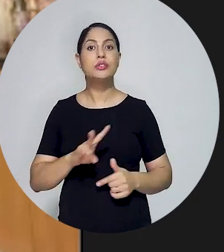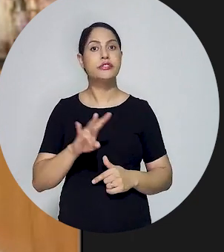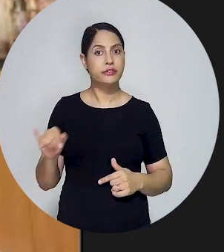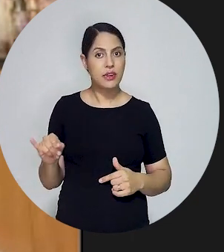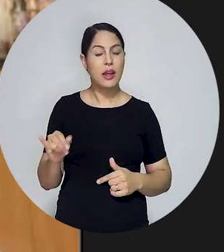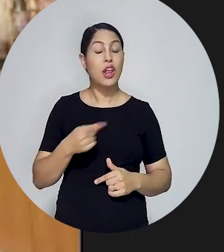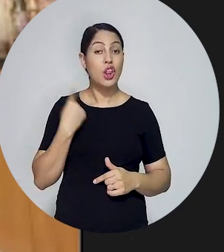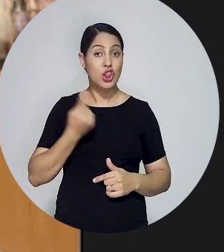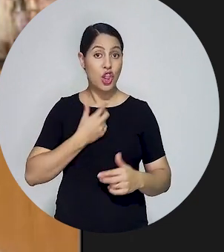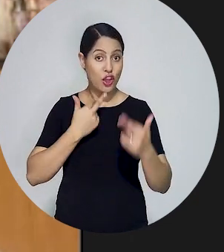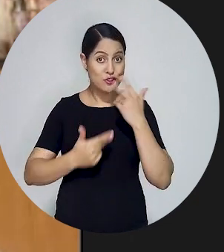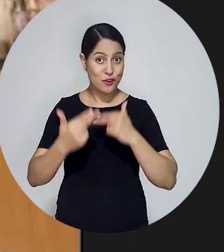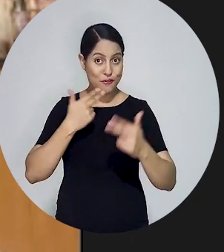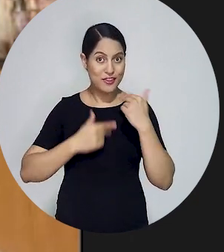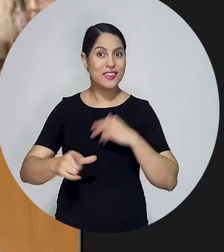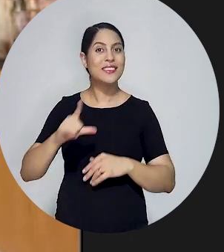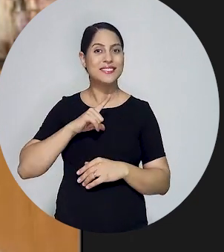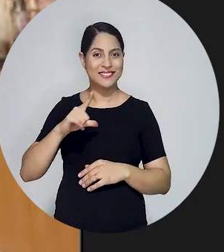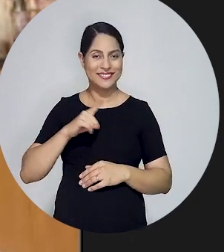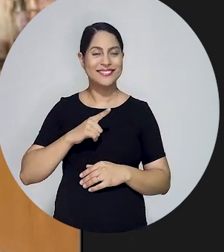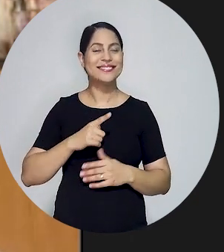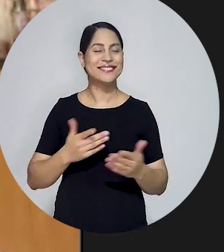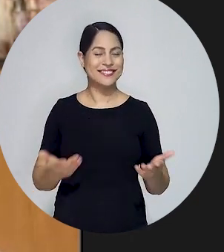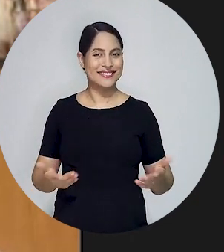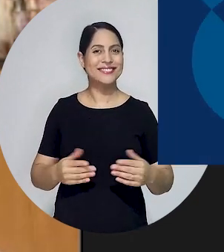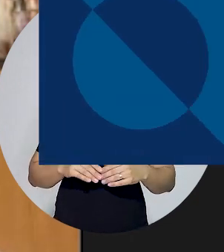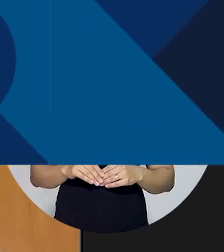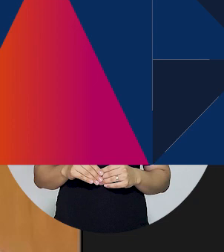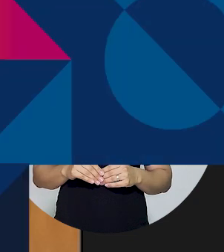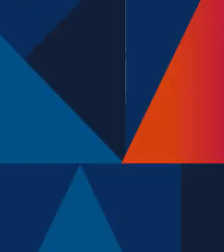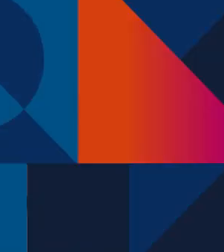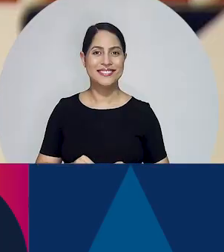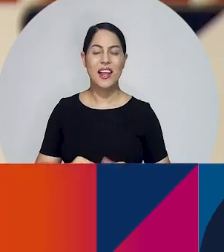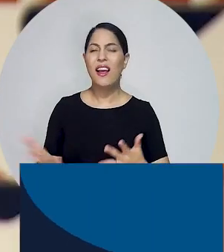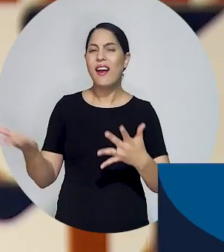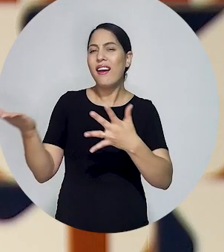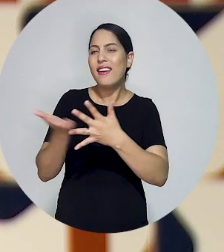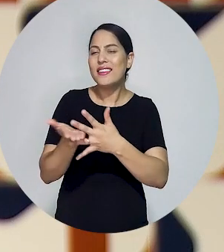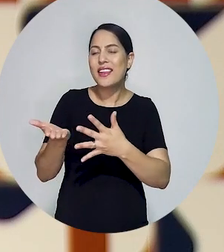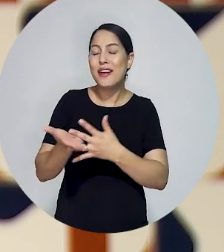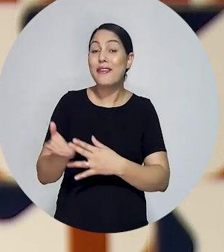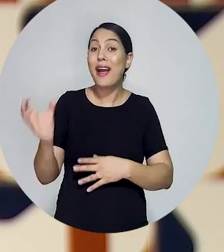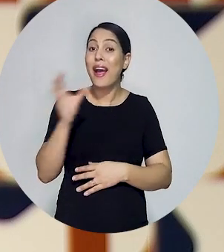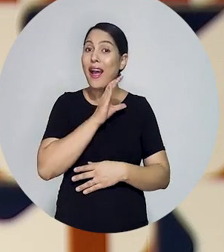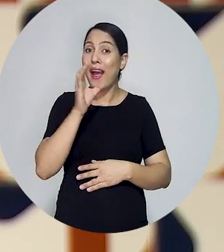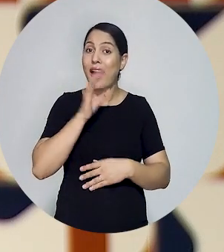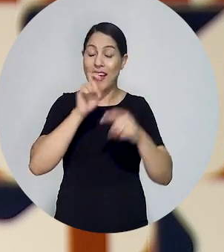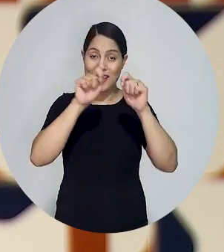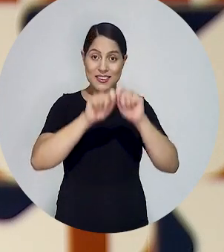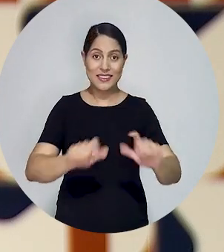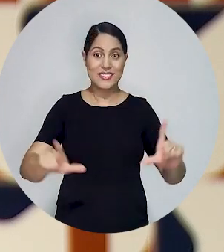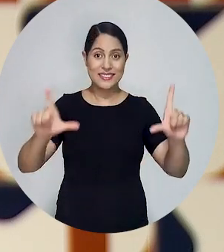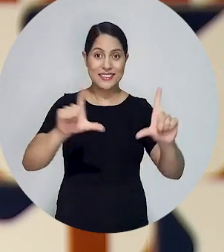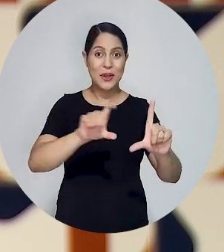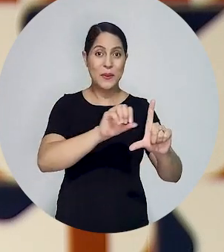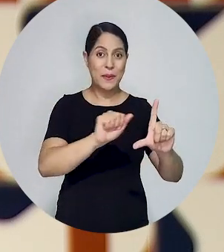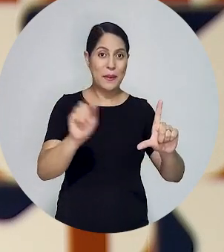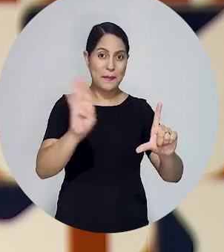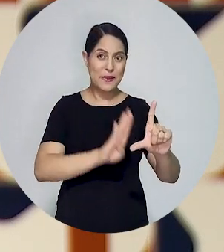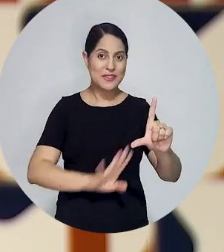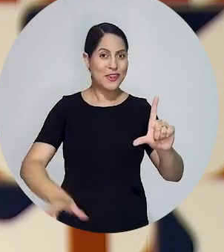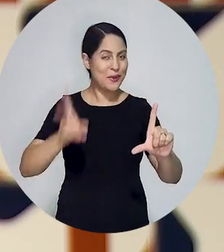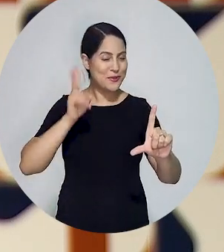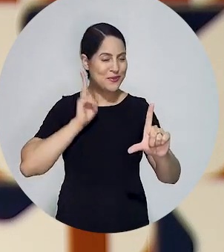virão e teremos muitas novidades ainda para a advocacia previdenciária brasileira. Agora nós vamos para um breve intervalo e voltamos